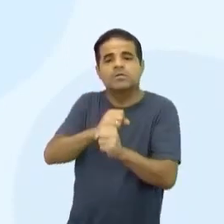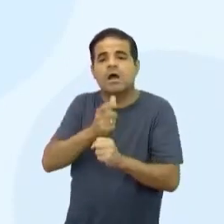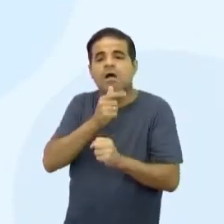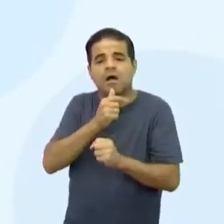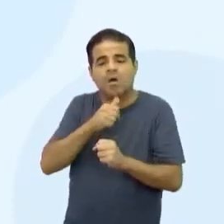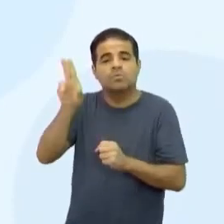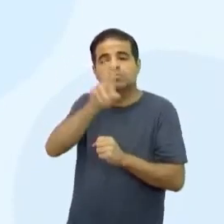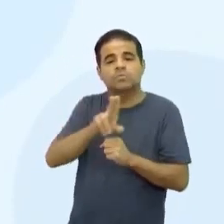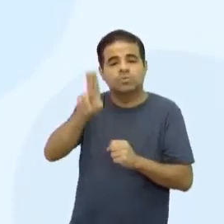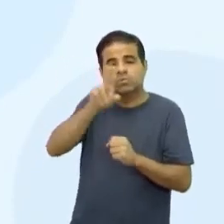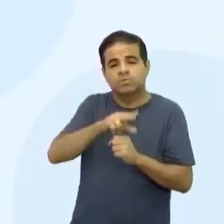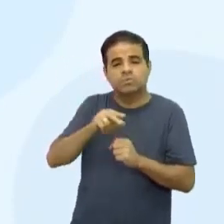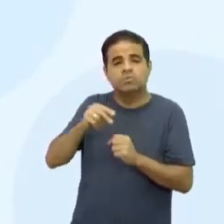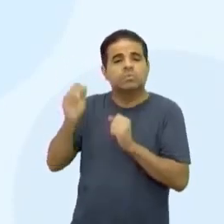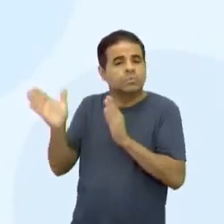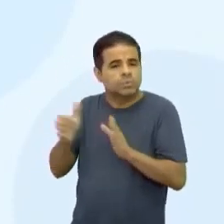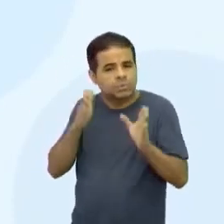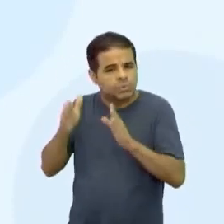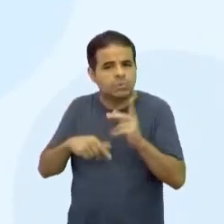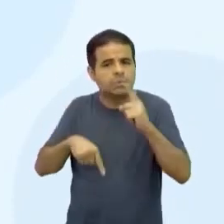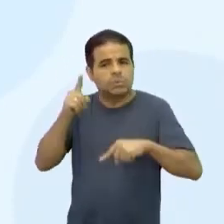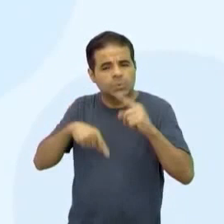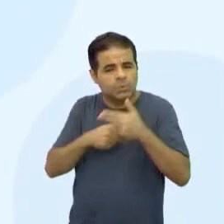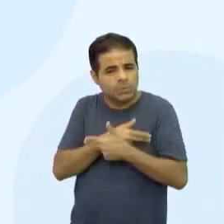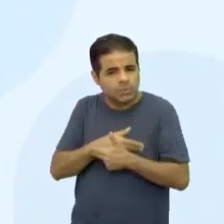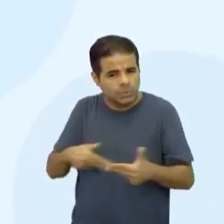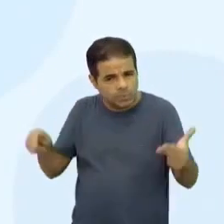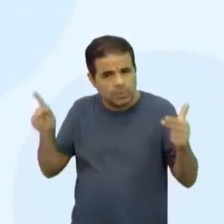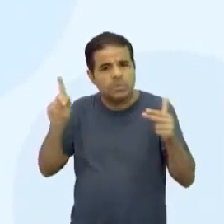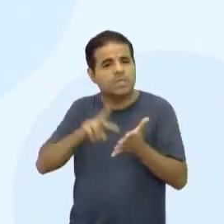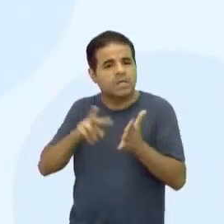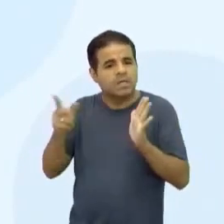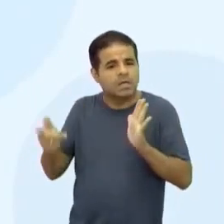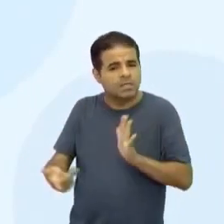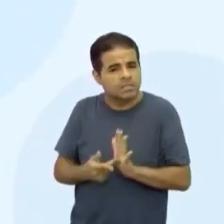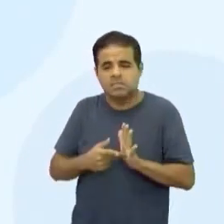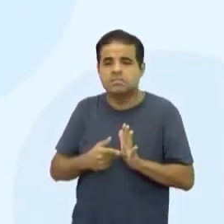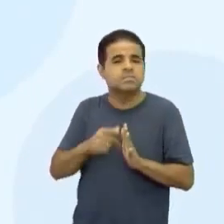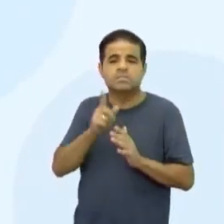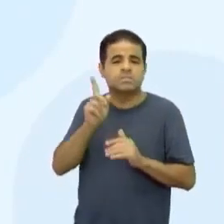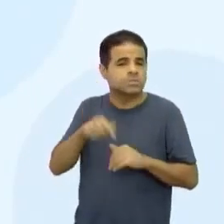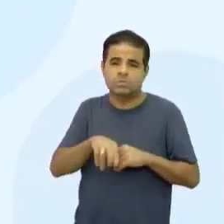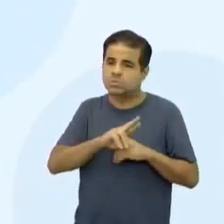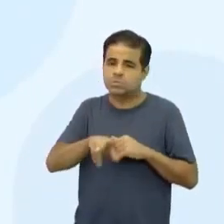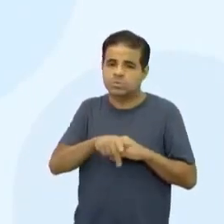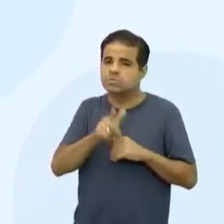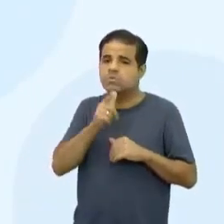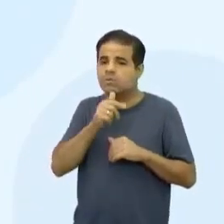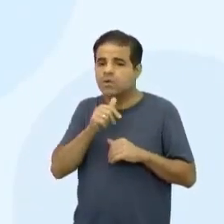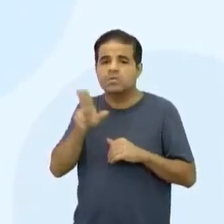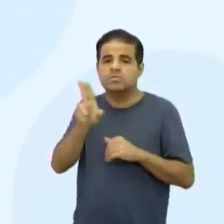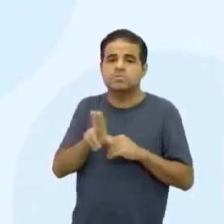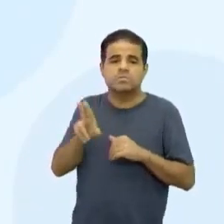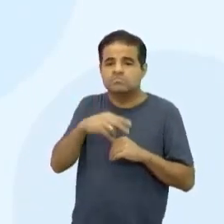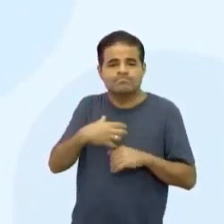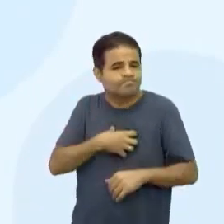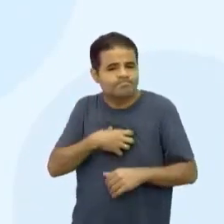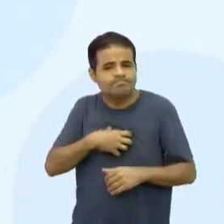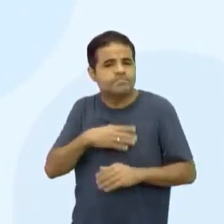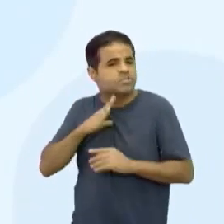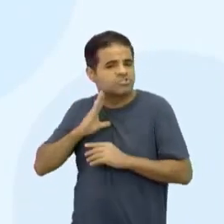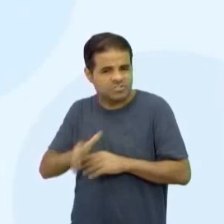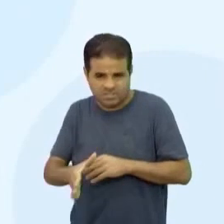água utilizada na produção de bens de consumo. Isso significa que não é só a água utilizada de